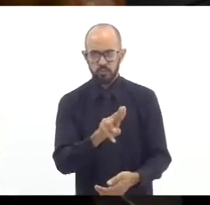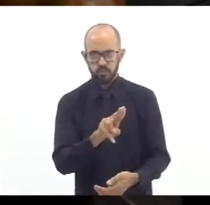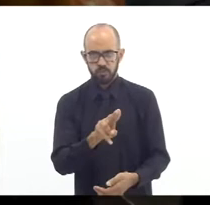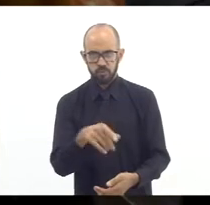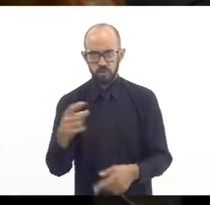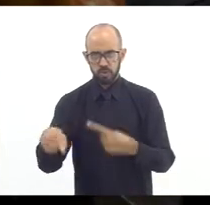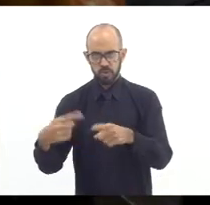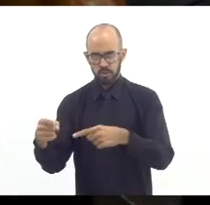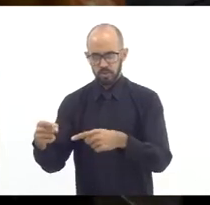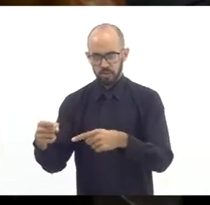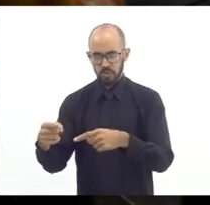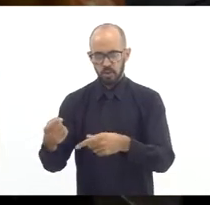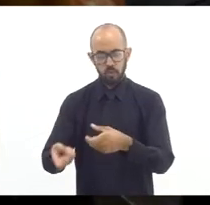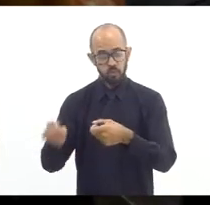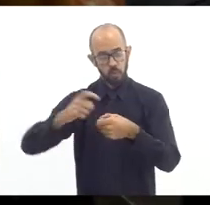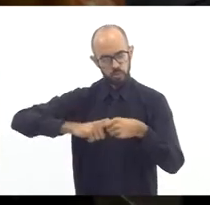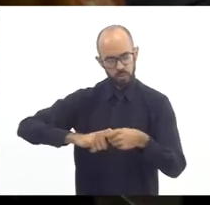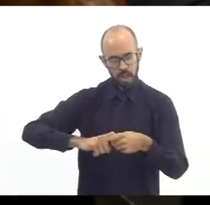fez anteriormente,